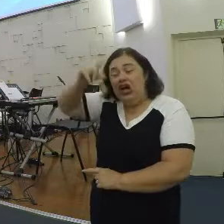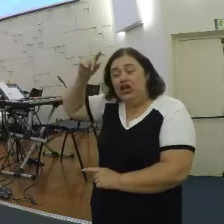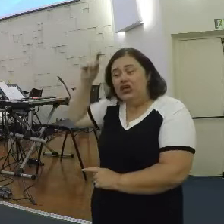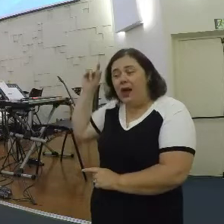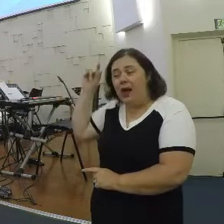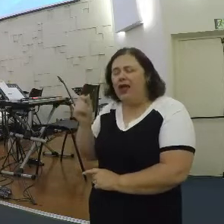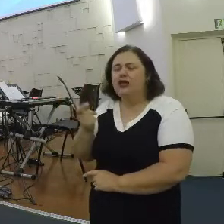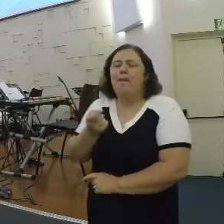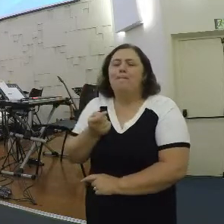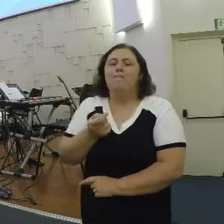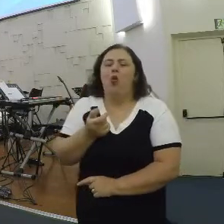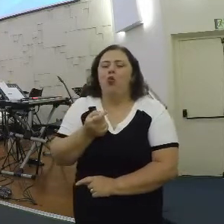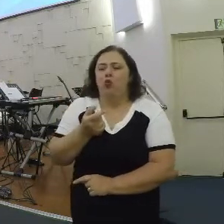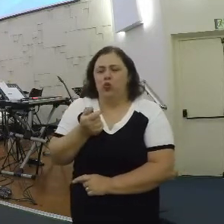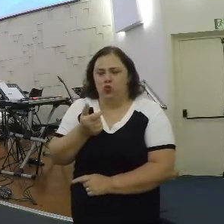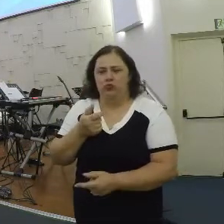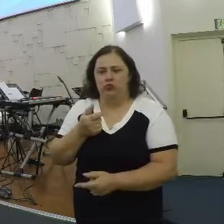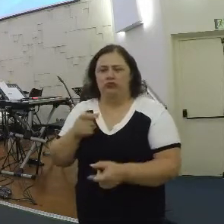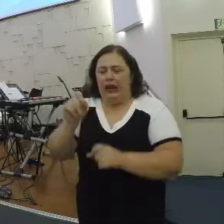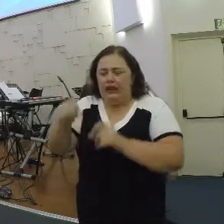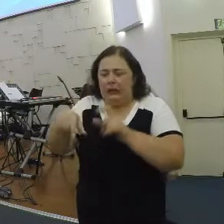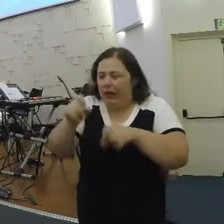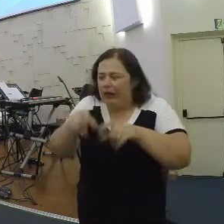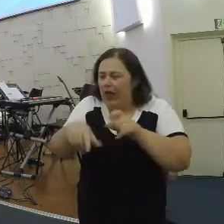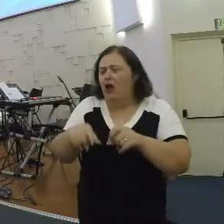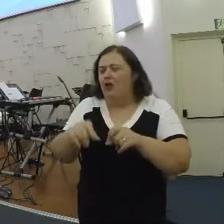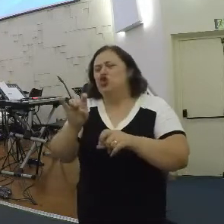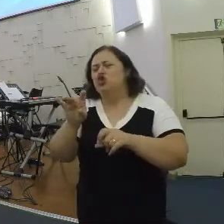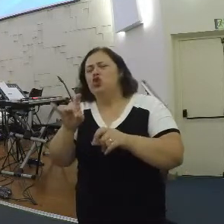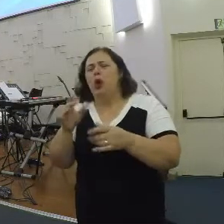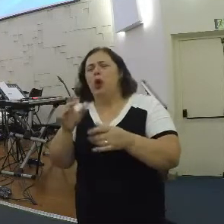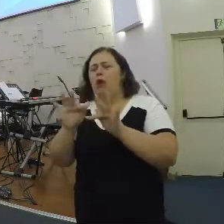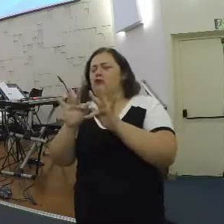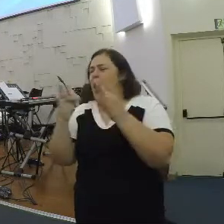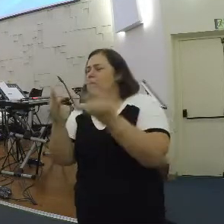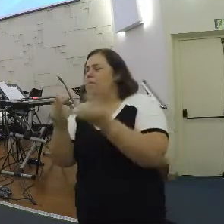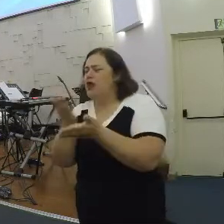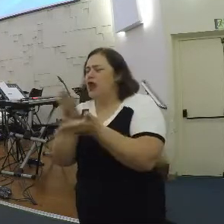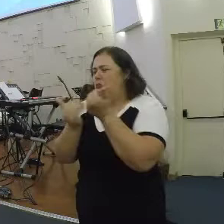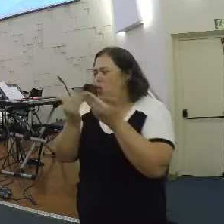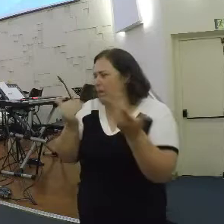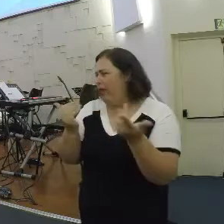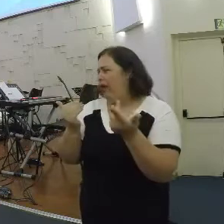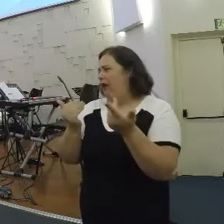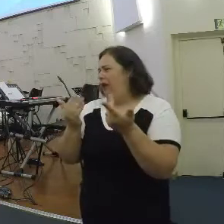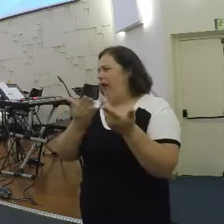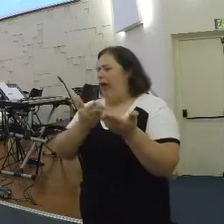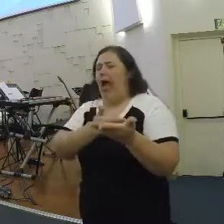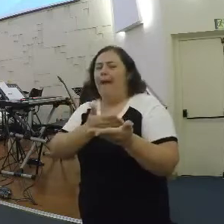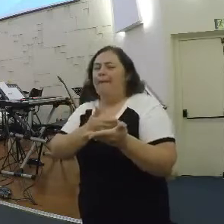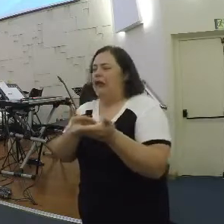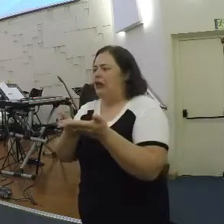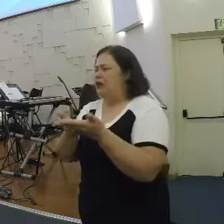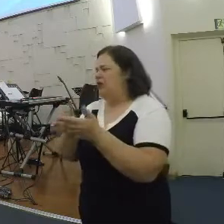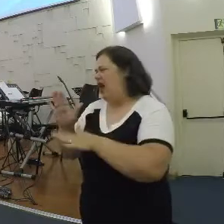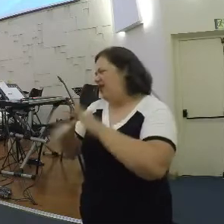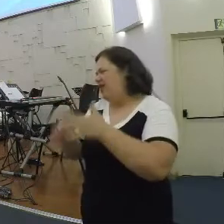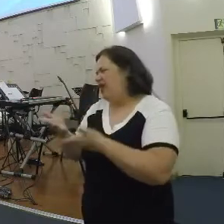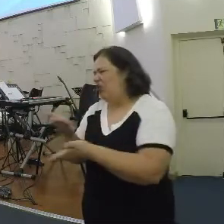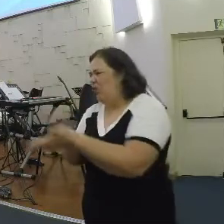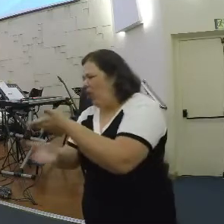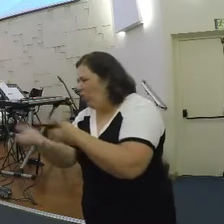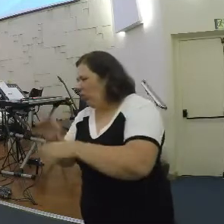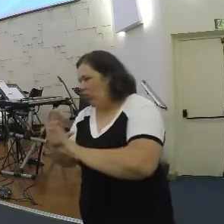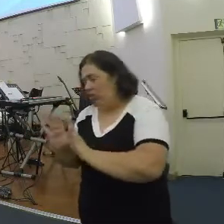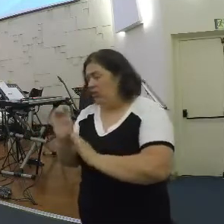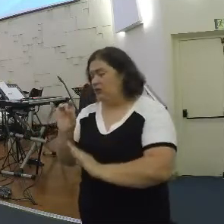para a família. Jesus estava falando dessa pessoa que saía para semear em meio